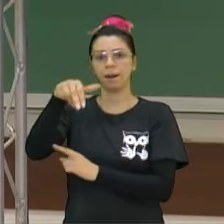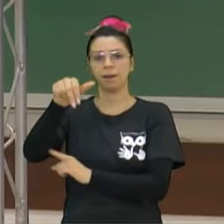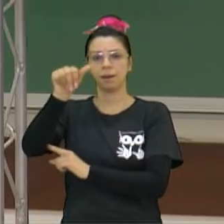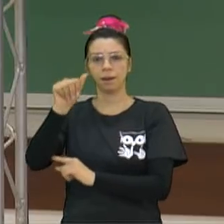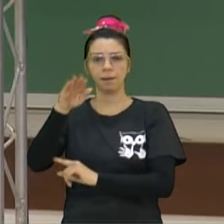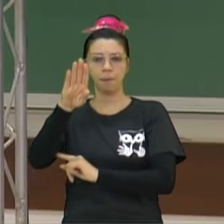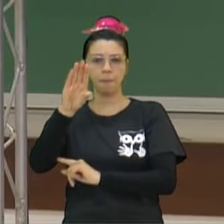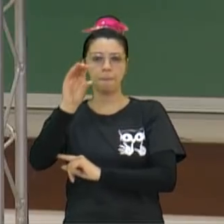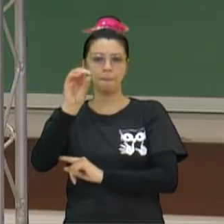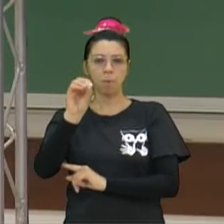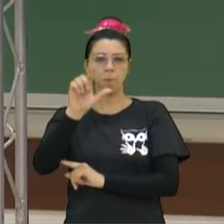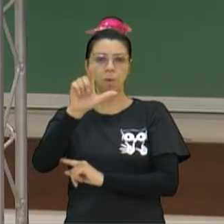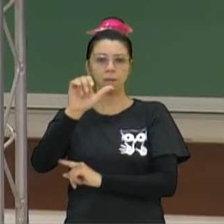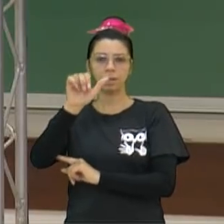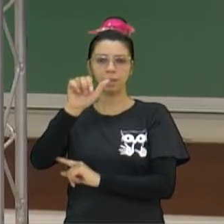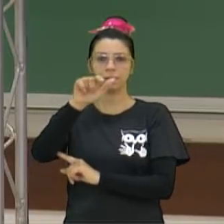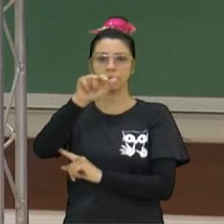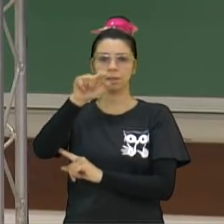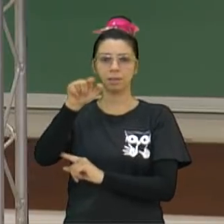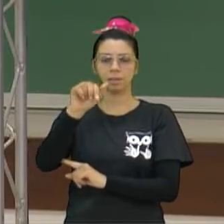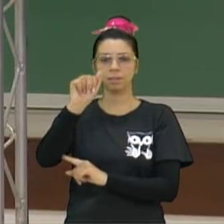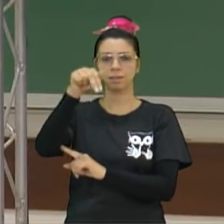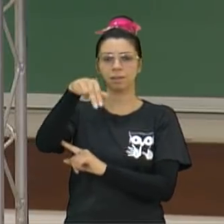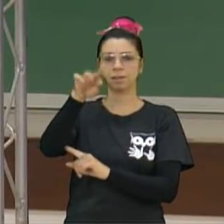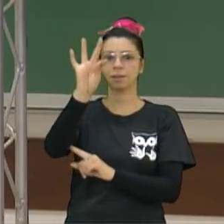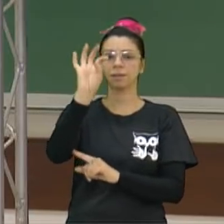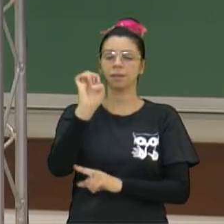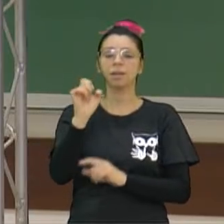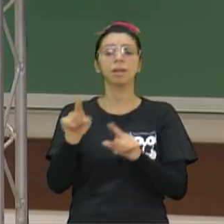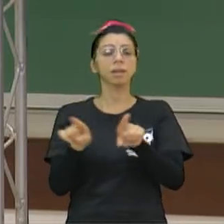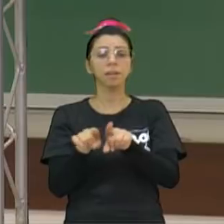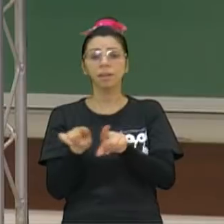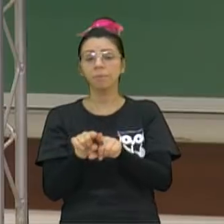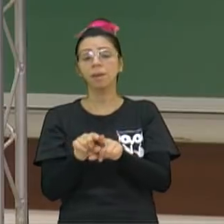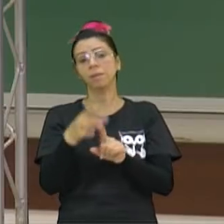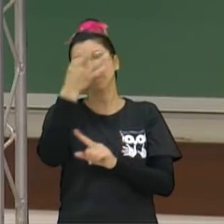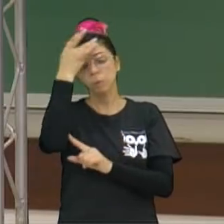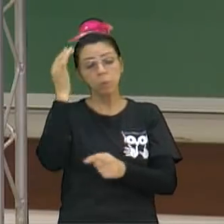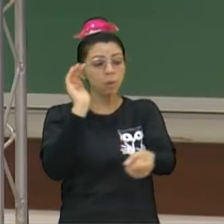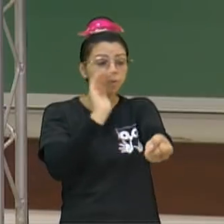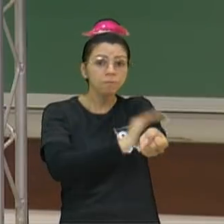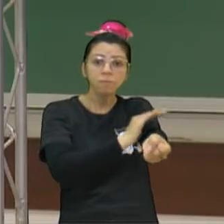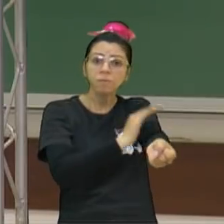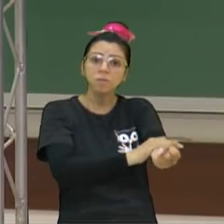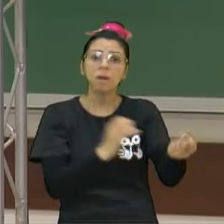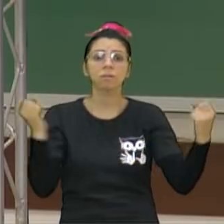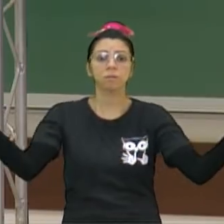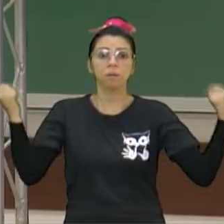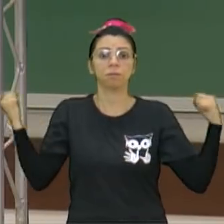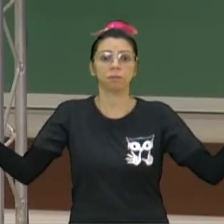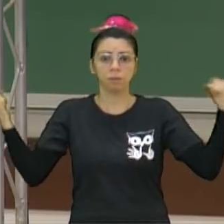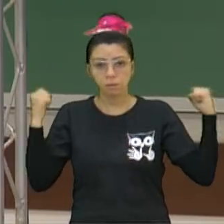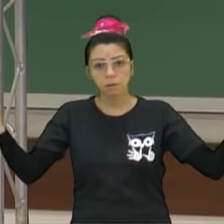né, pessoas que são viciadas em academia e pelo excesso também acabam, às vezes,